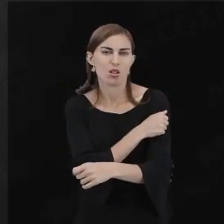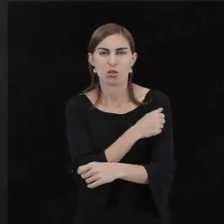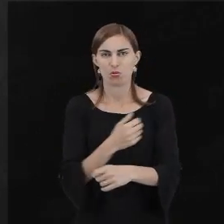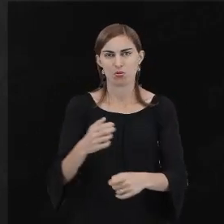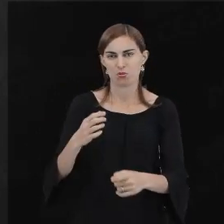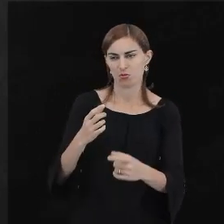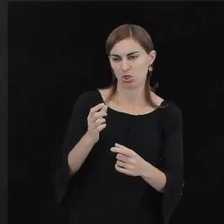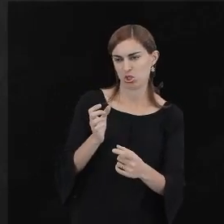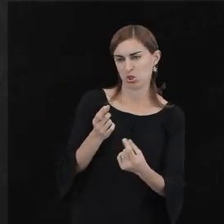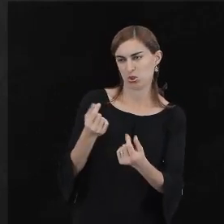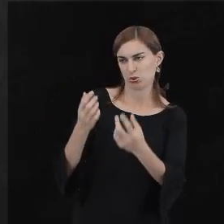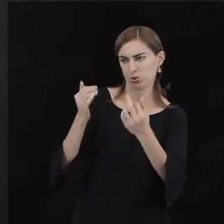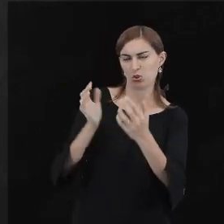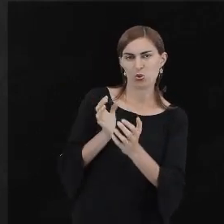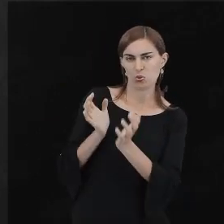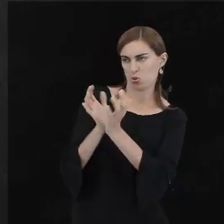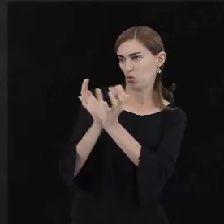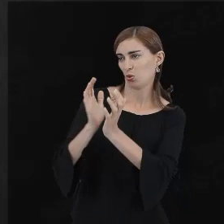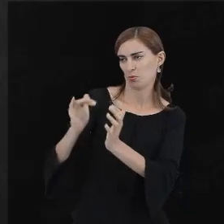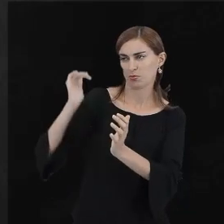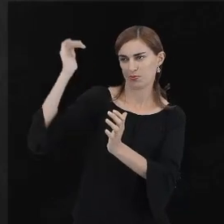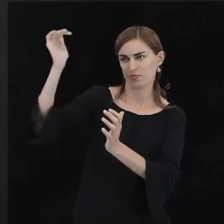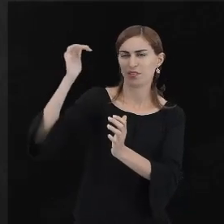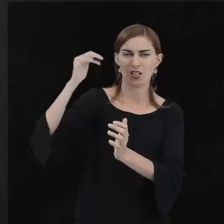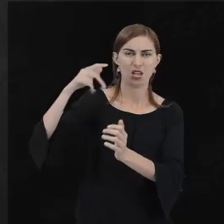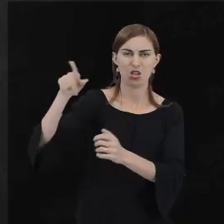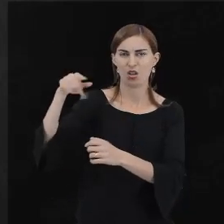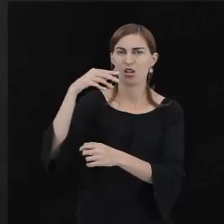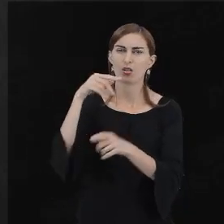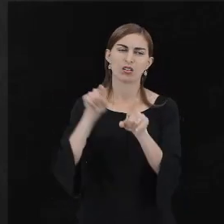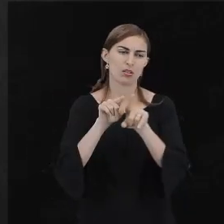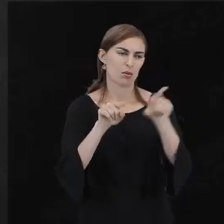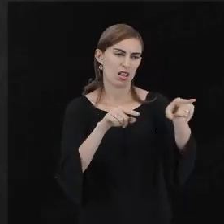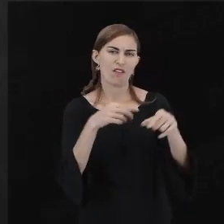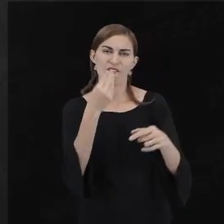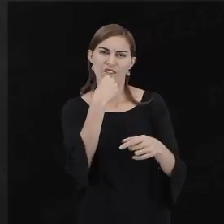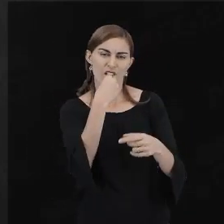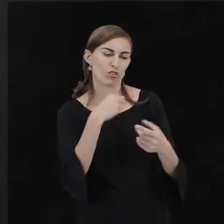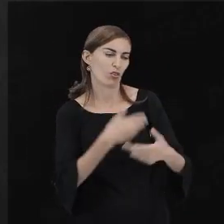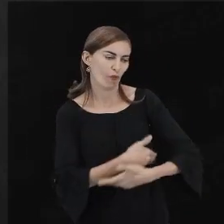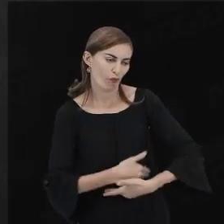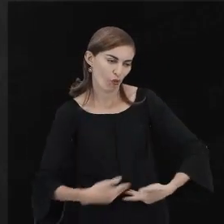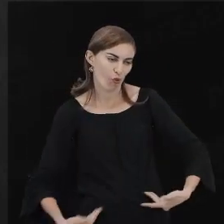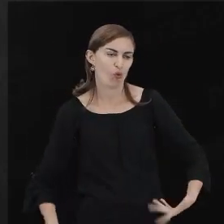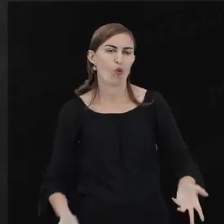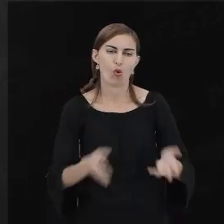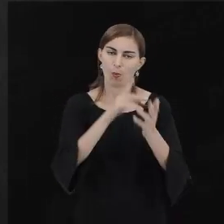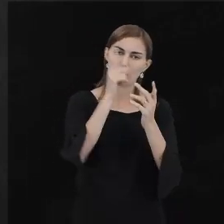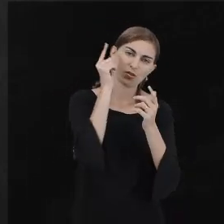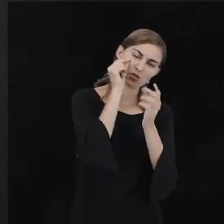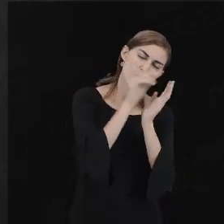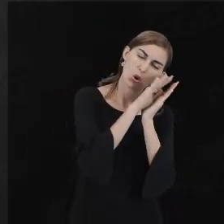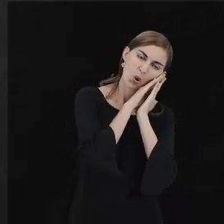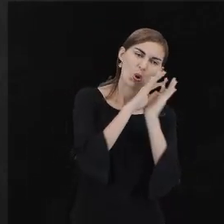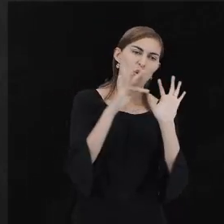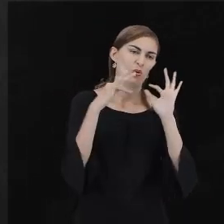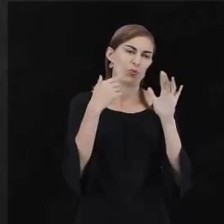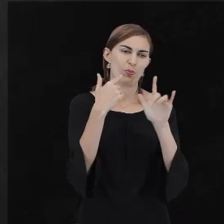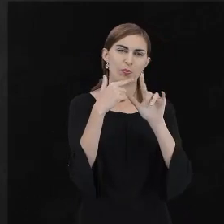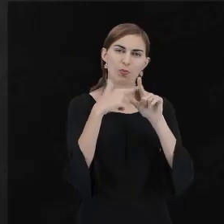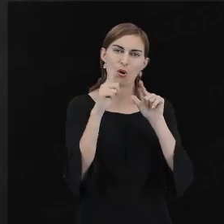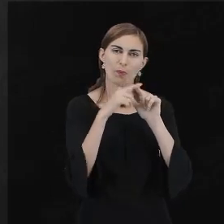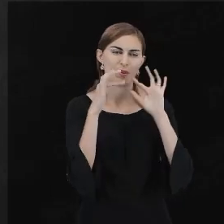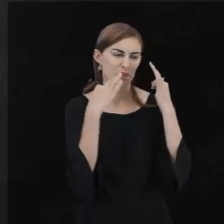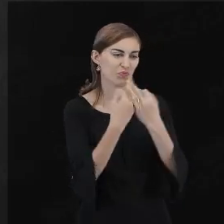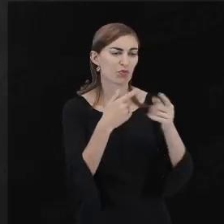alunos das camadas populares, seja por suas fragilidades alimentares, de sono, de estrutura familiar, de